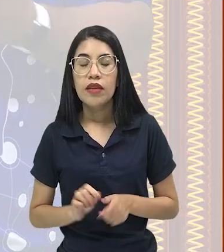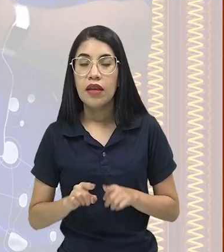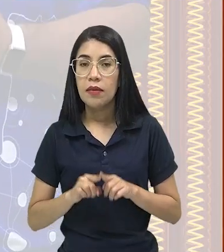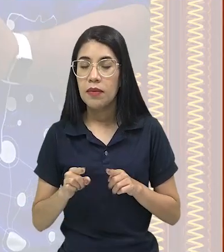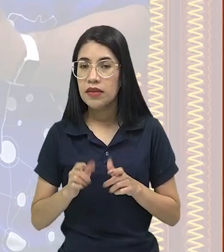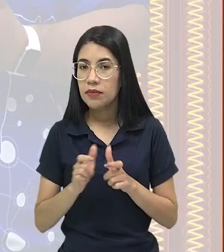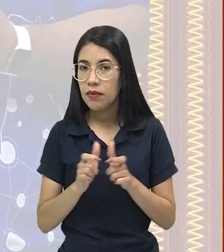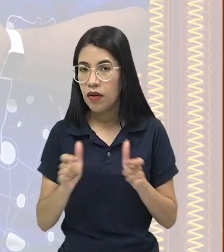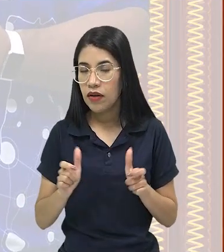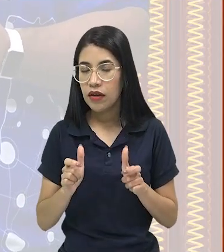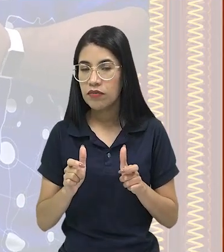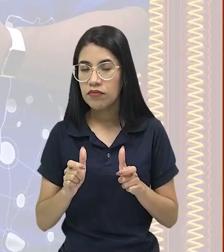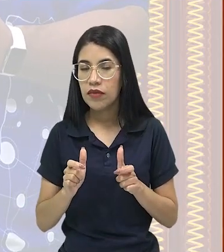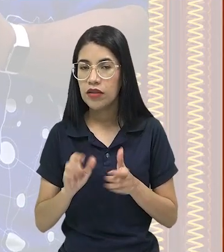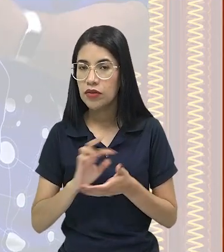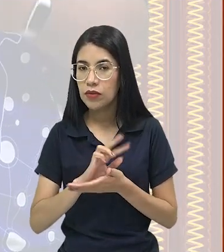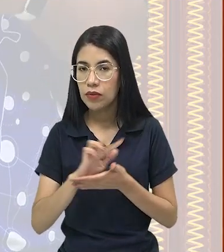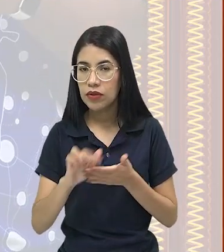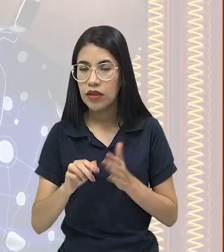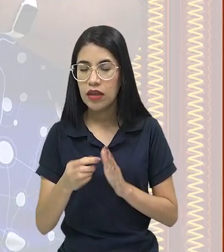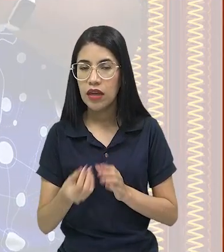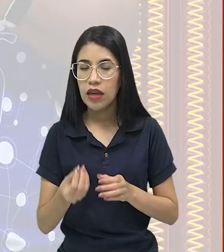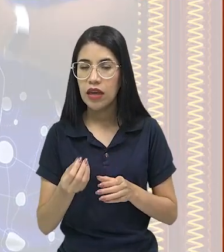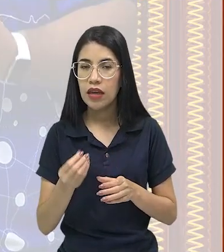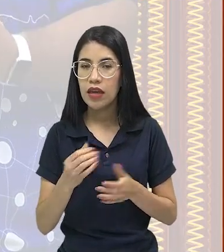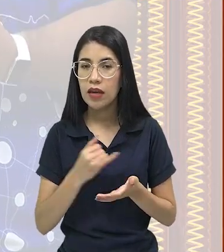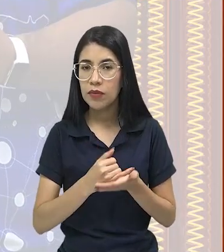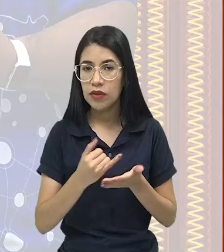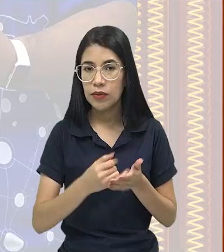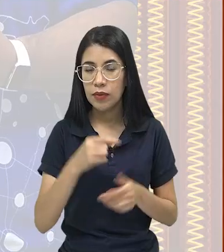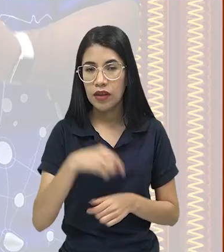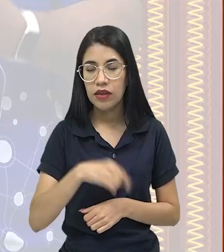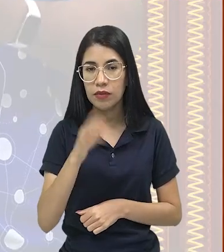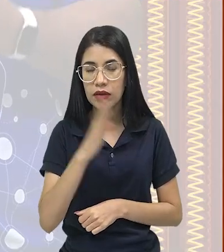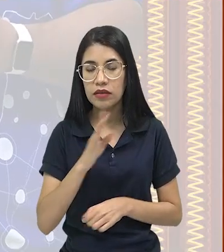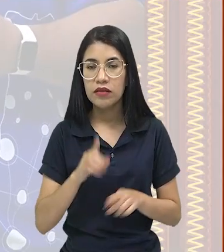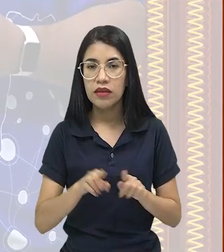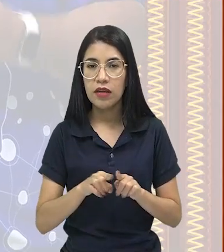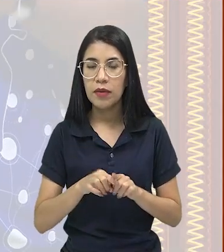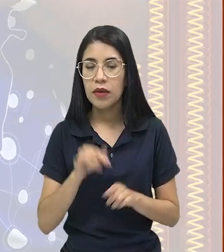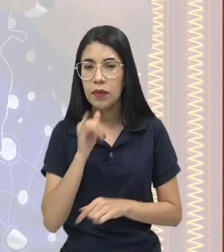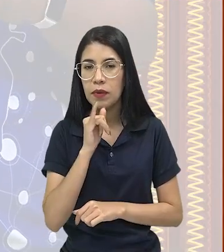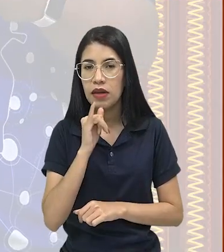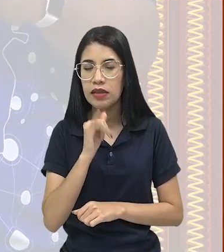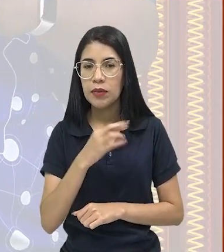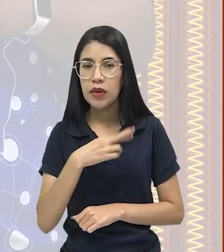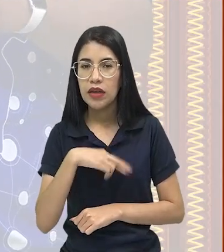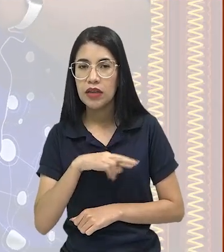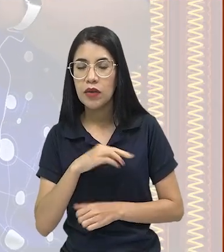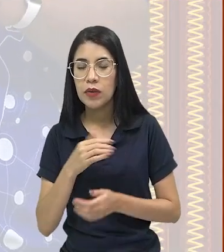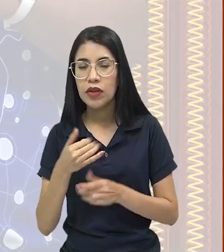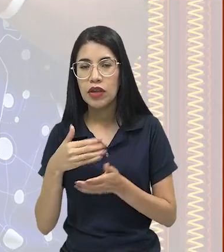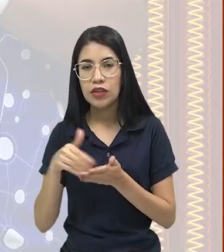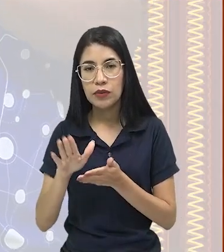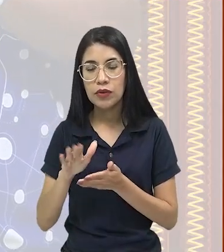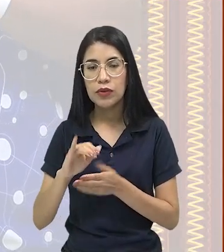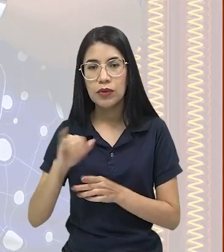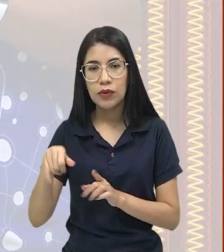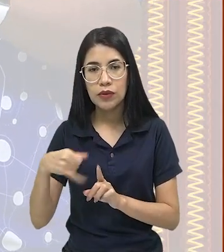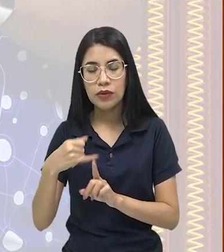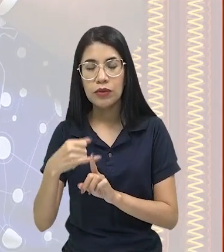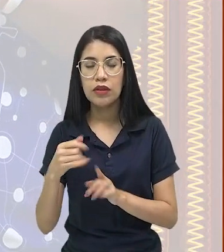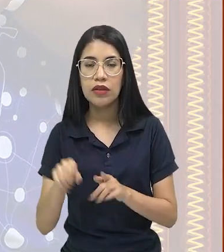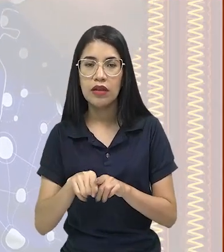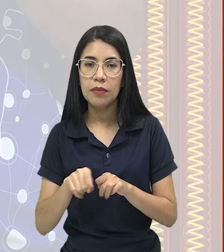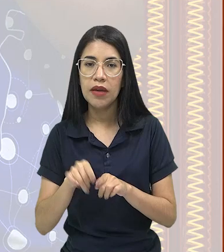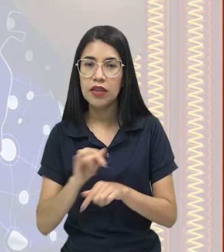que ele vai trazer com o Diretório Pombalino das políticas relacionadas à questão de religião, como a expulsão dos jesuítas e algumas outras